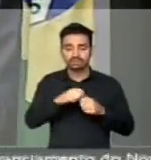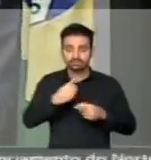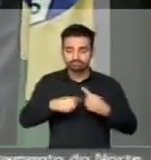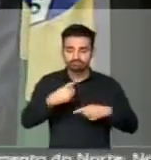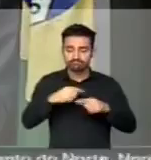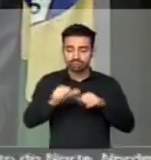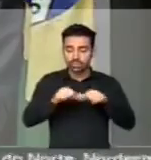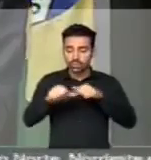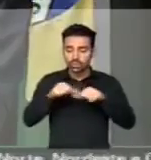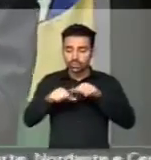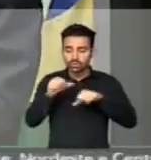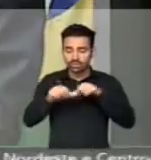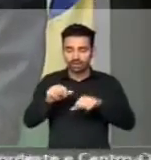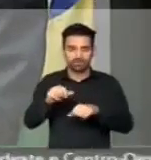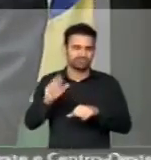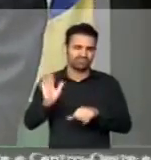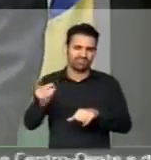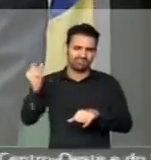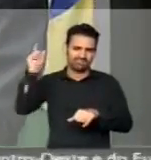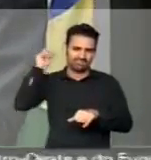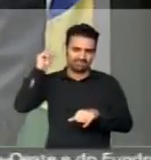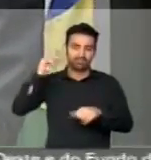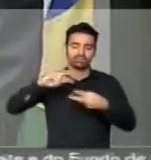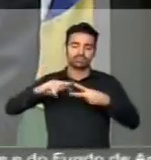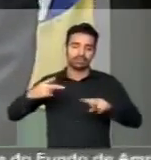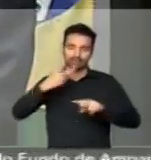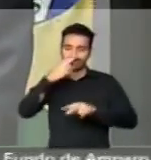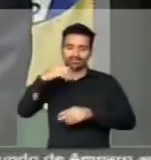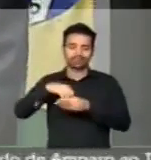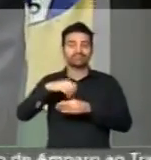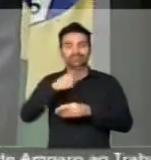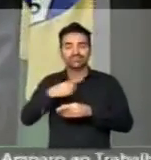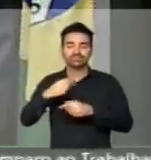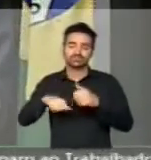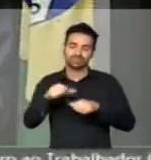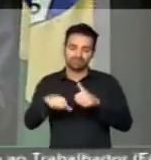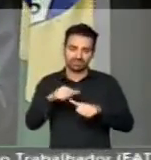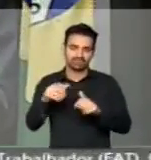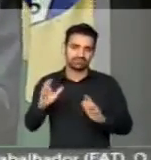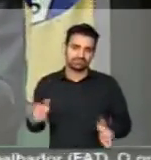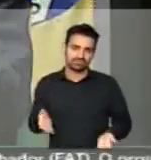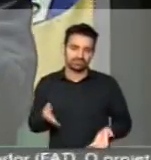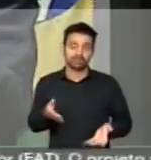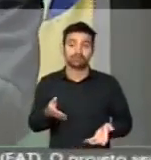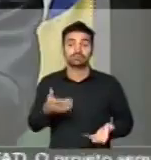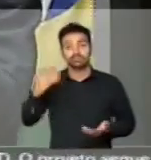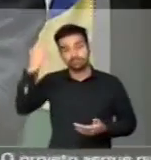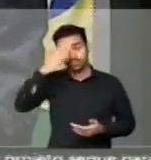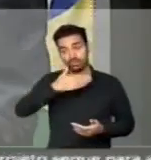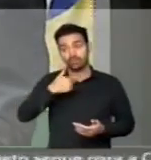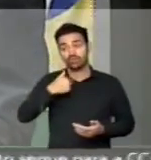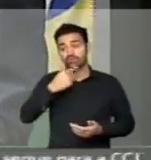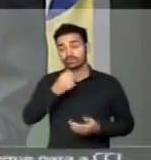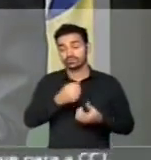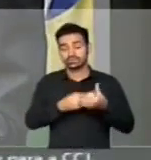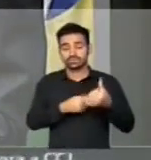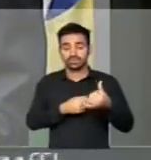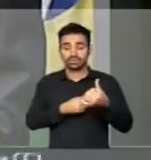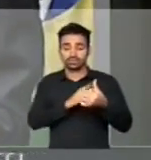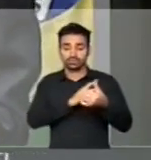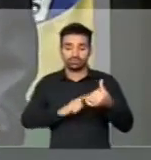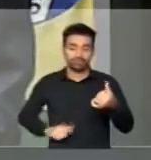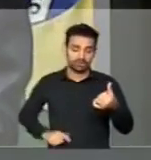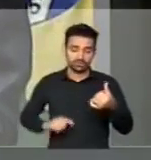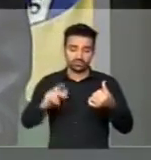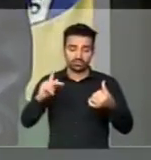legitima. Aí está a comprovar o trabalho realizado pelos atuais 6 governadores